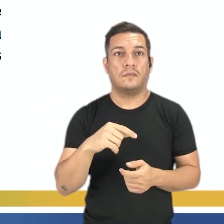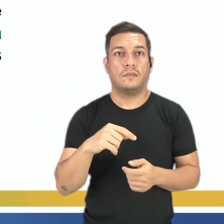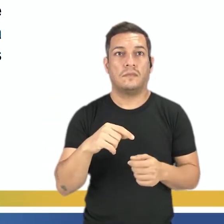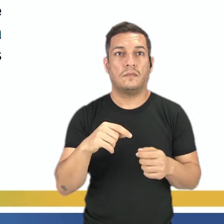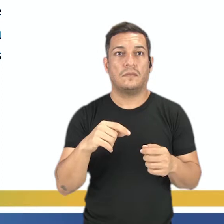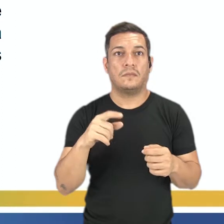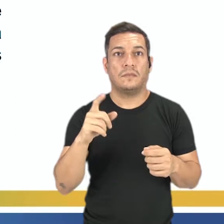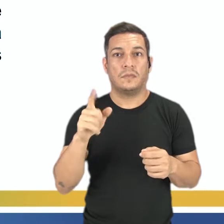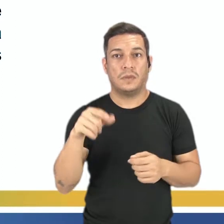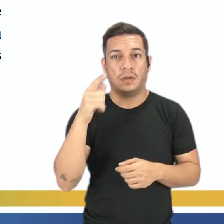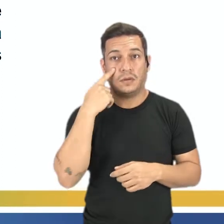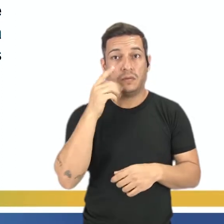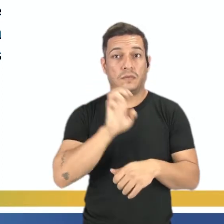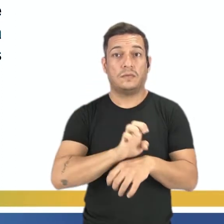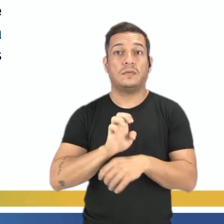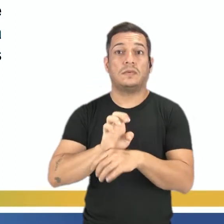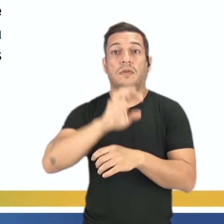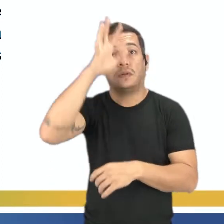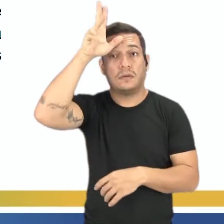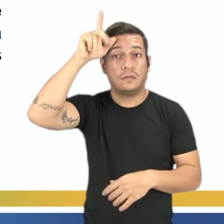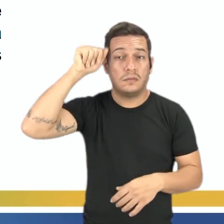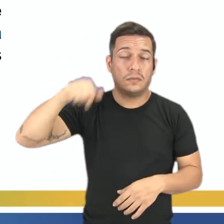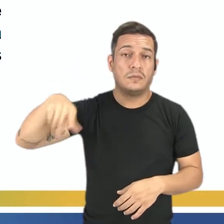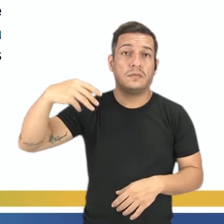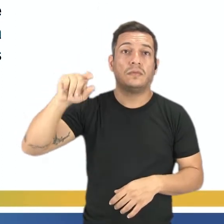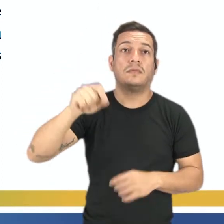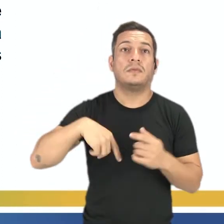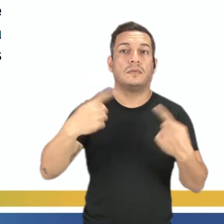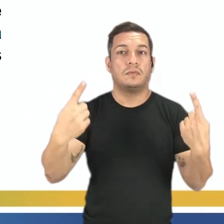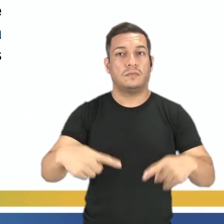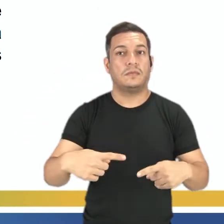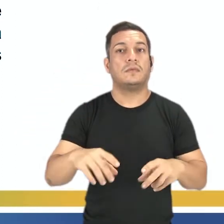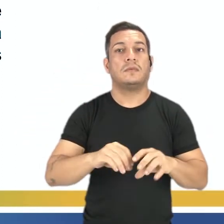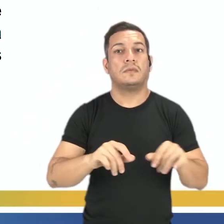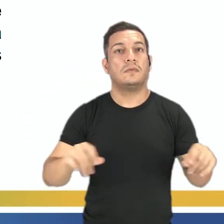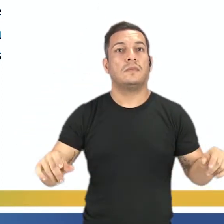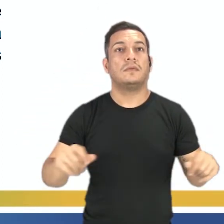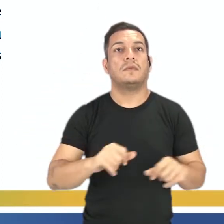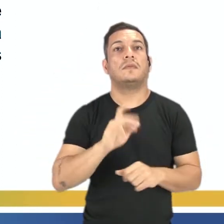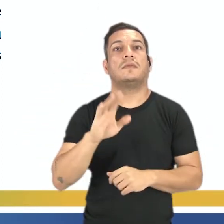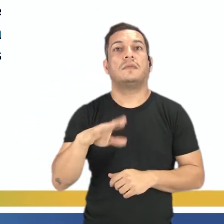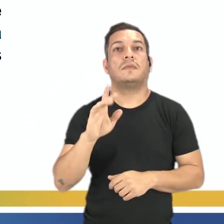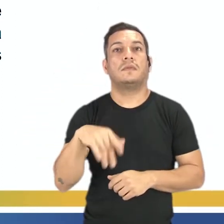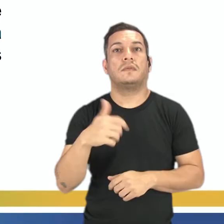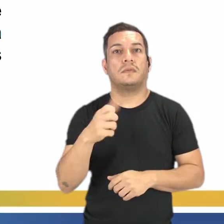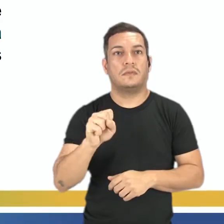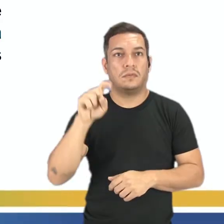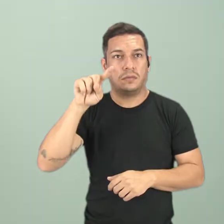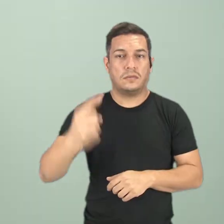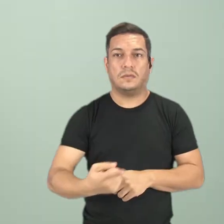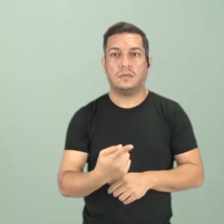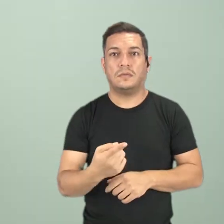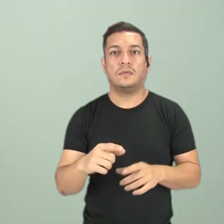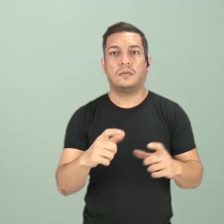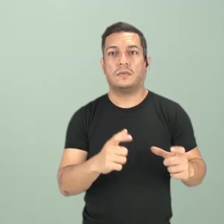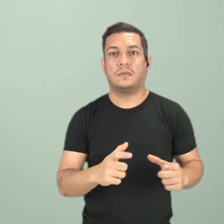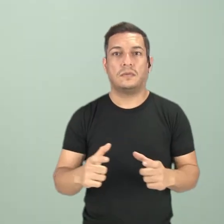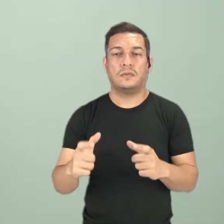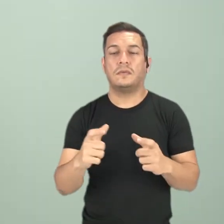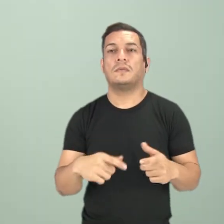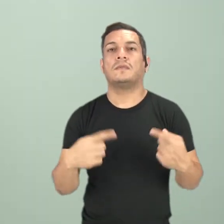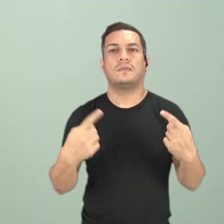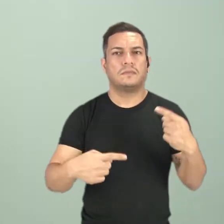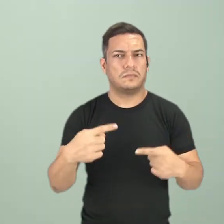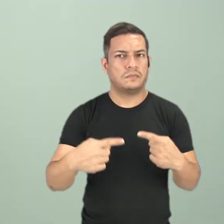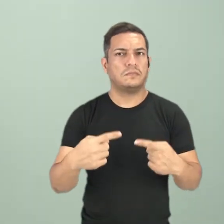Terra, esses estados da Amazônia, eles registraram disputa por terra em cerca de 18 milhões de hectares. Então a disputa é muito